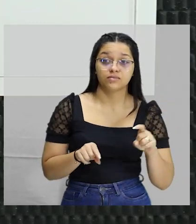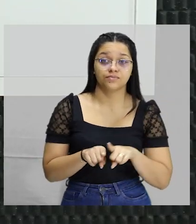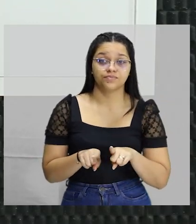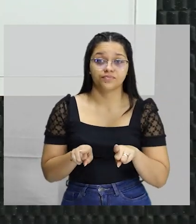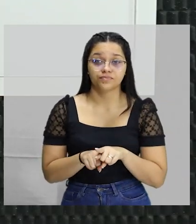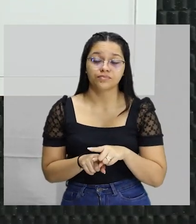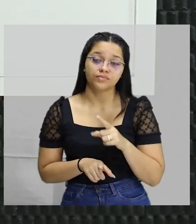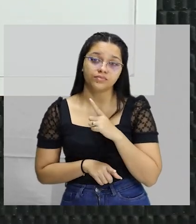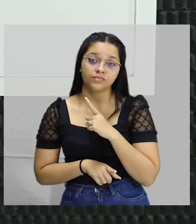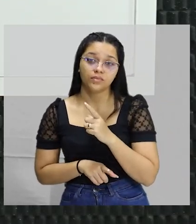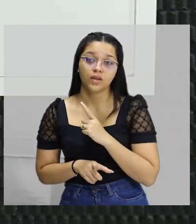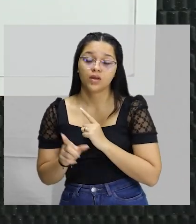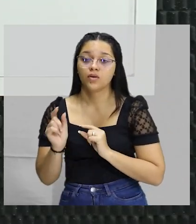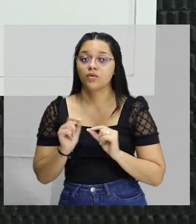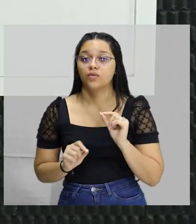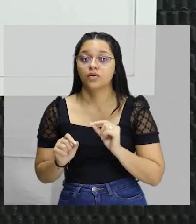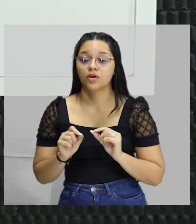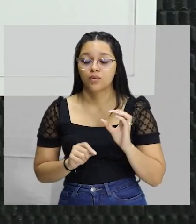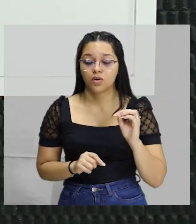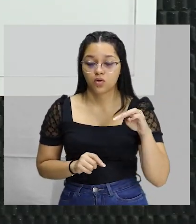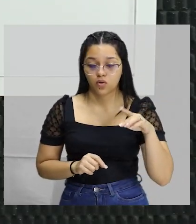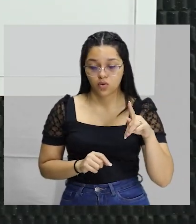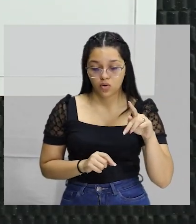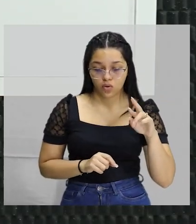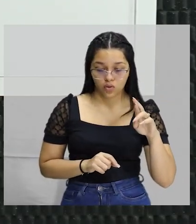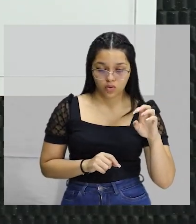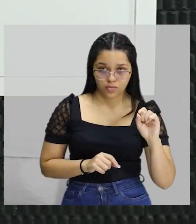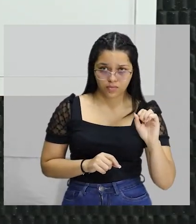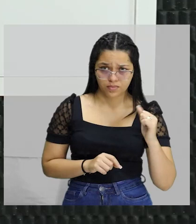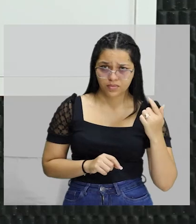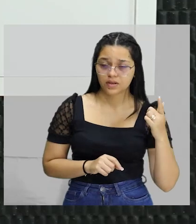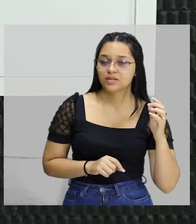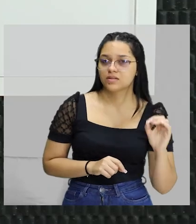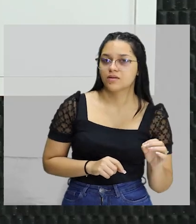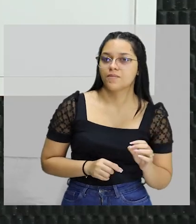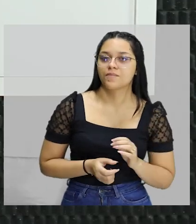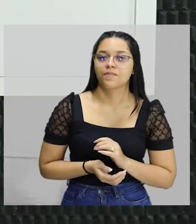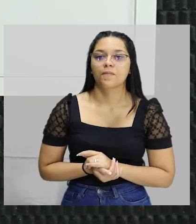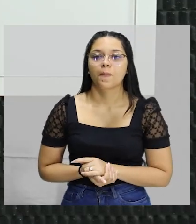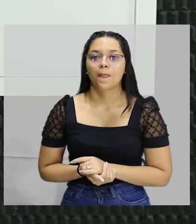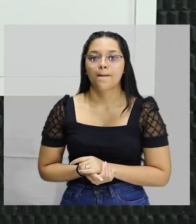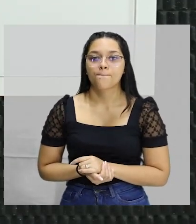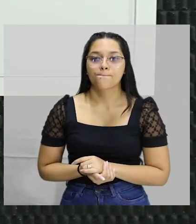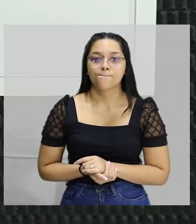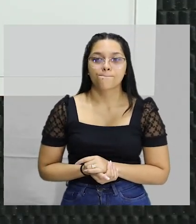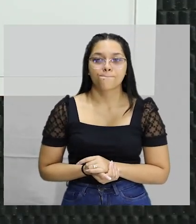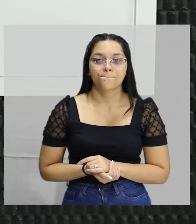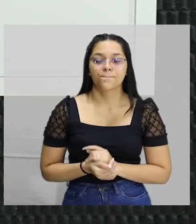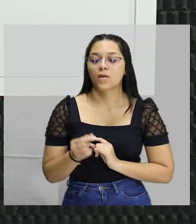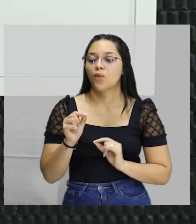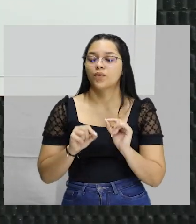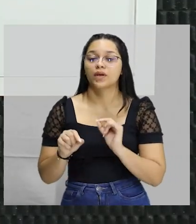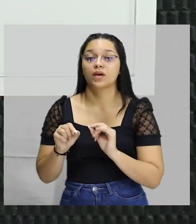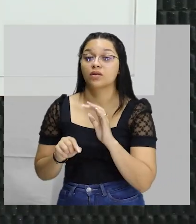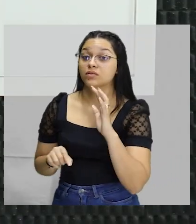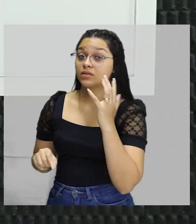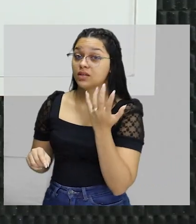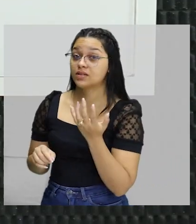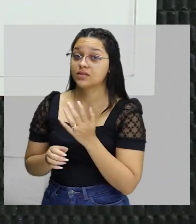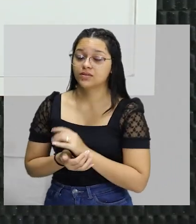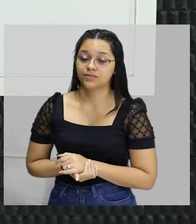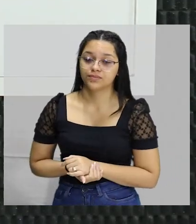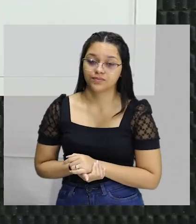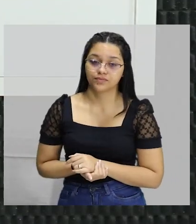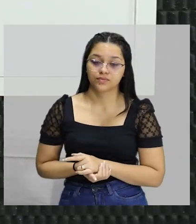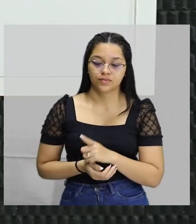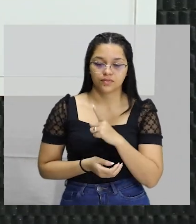ora existe uma compressão desta onda, dessas partículas, certo? Então é o seguinte, então nós